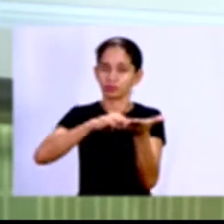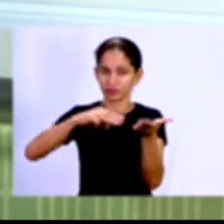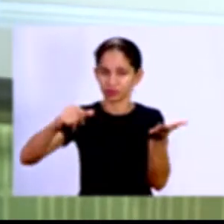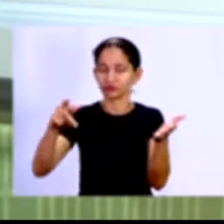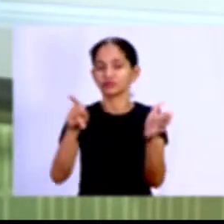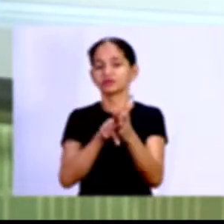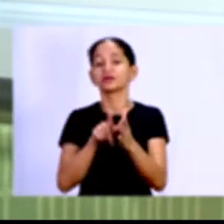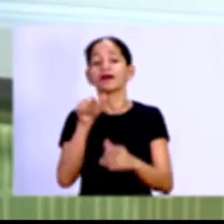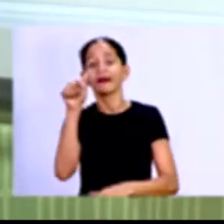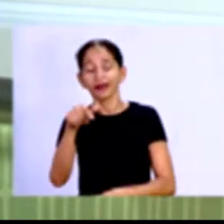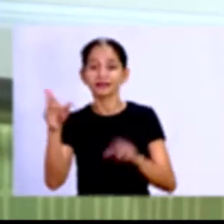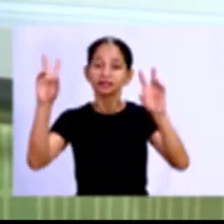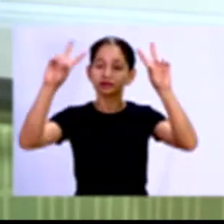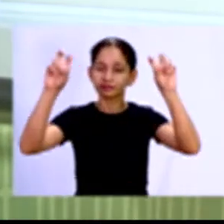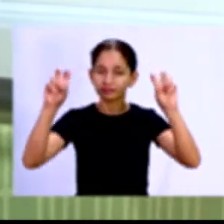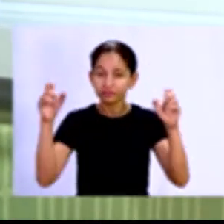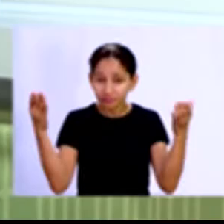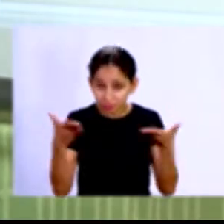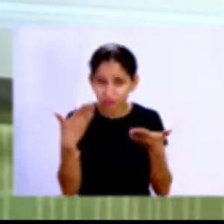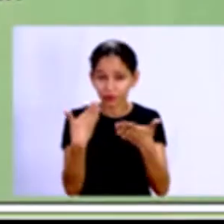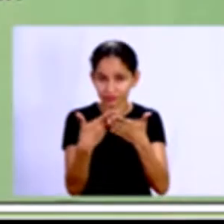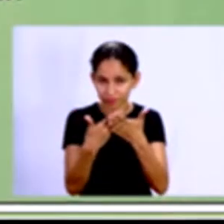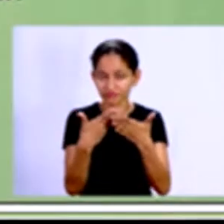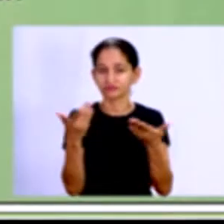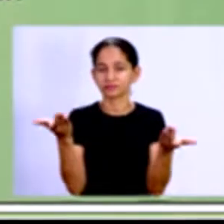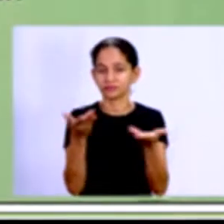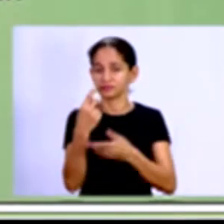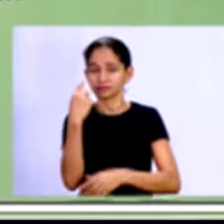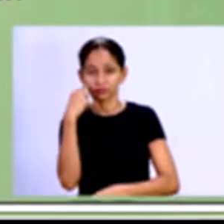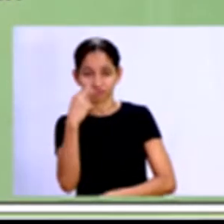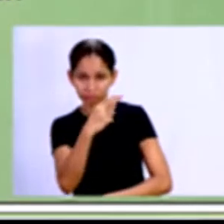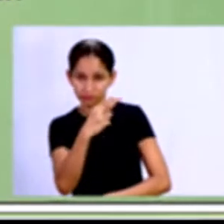esses tipos que nós vamos verificar agora. Por exemplo,